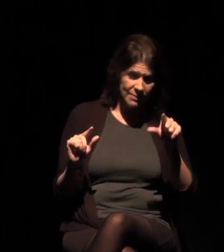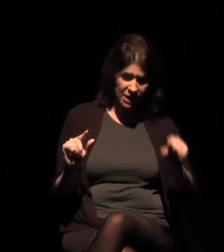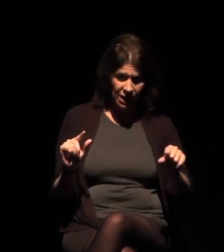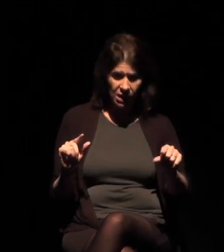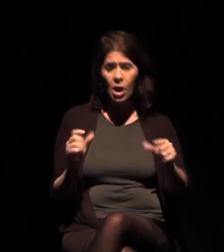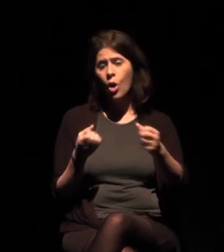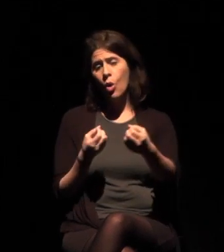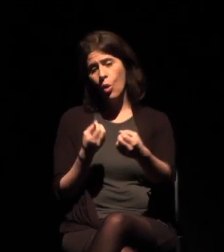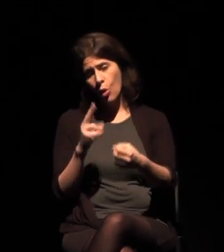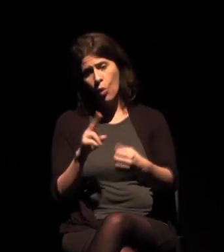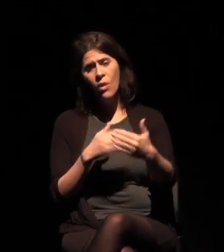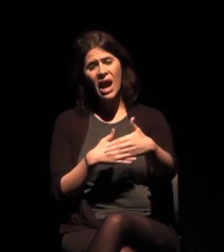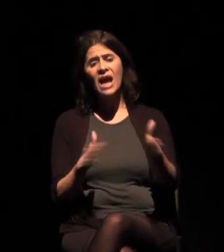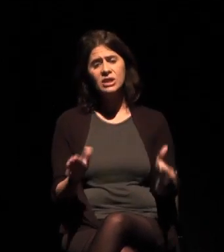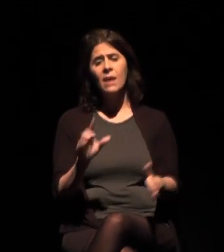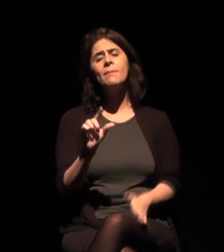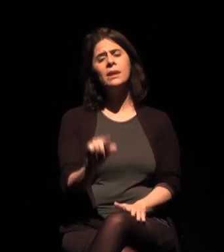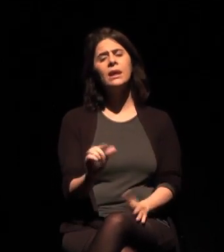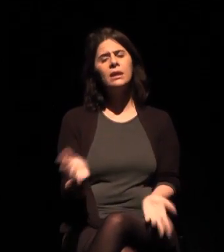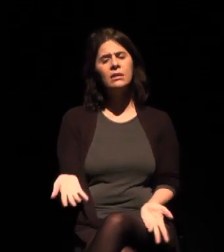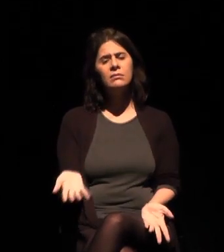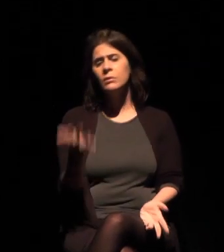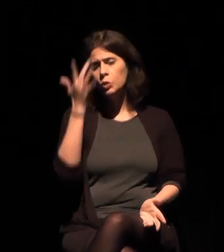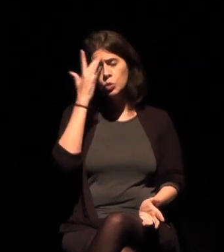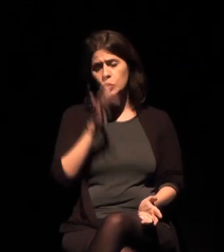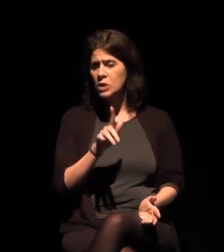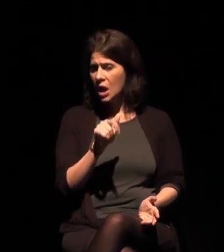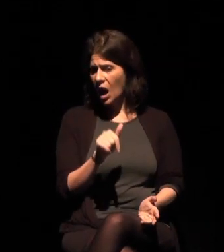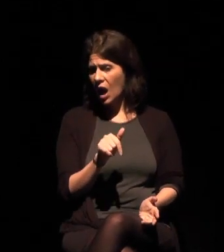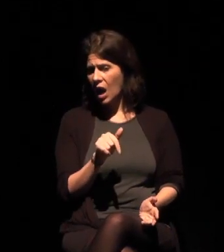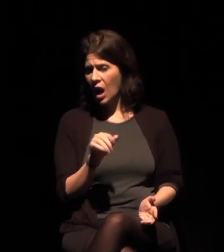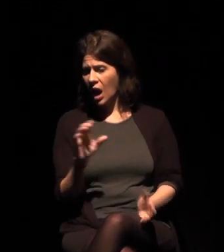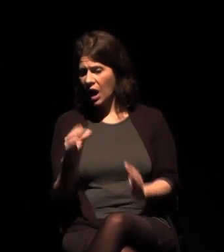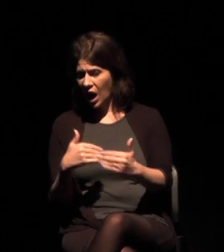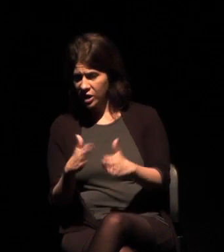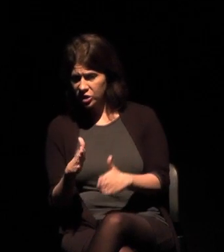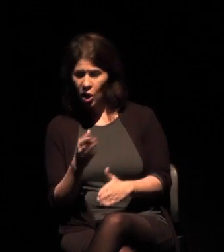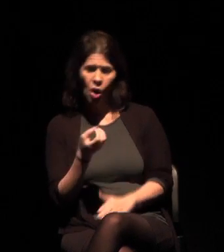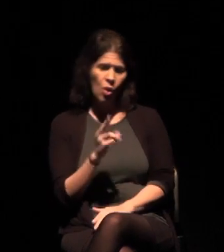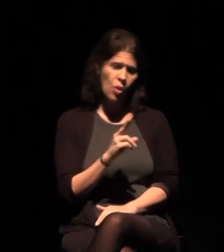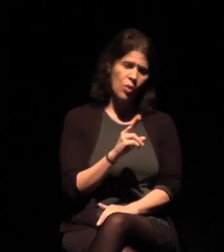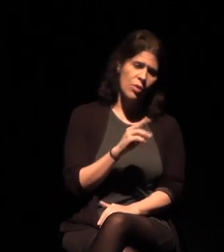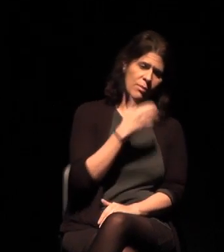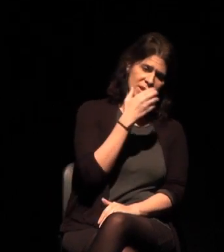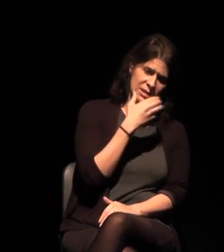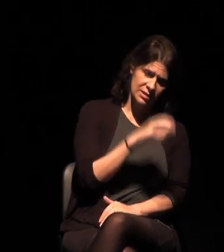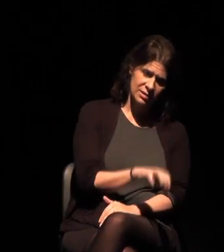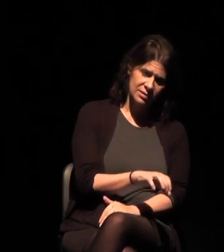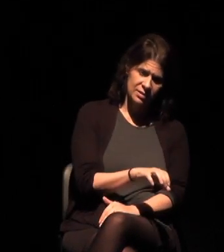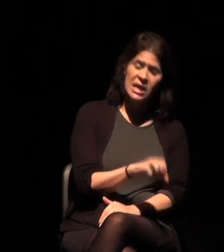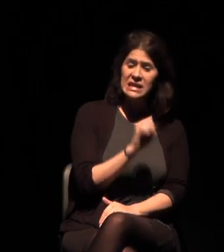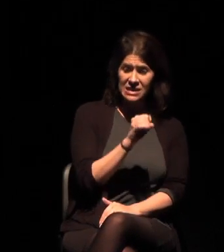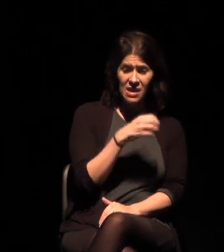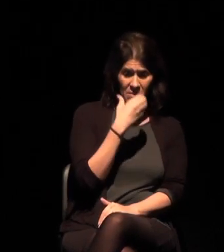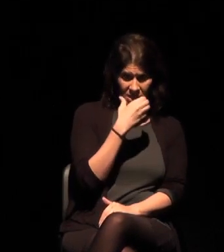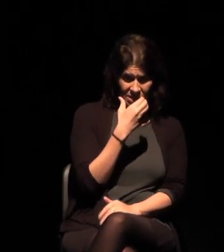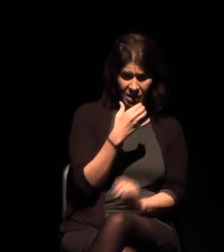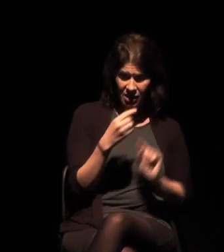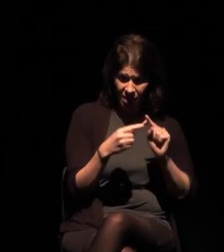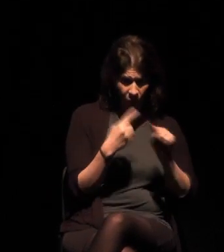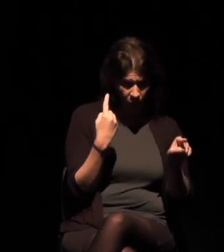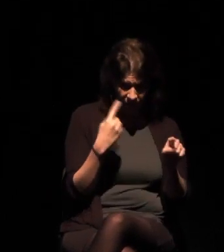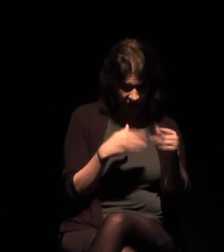mundo sabe que se eu falo isso eu só posso querer dizer que a caixa pequena precisa marcelo cabrini mas esse conhecimento